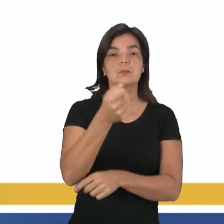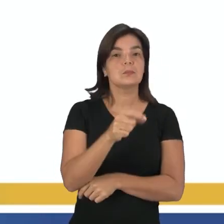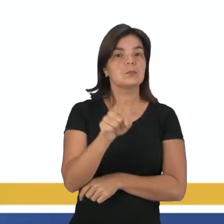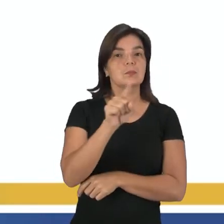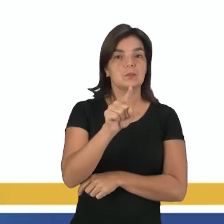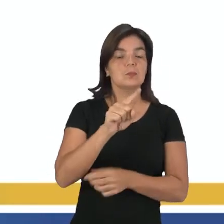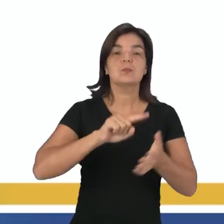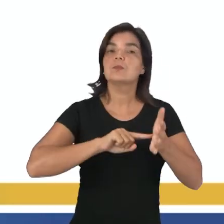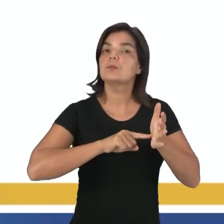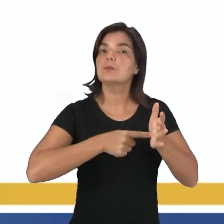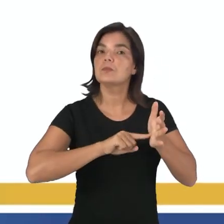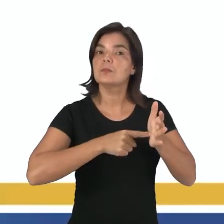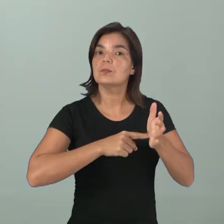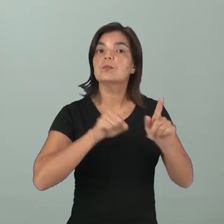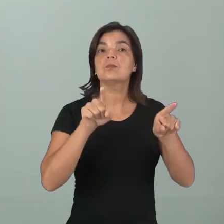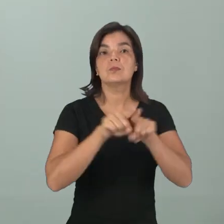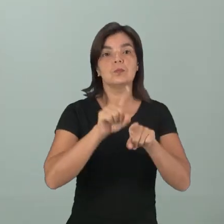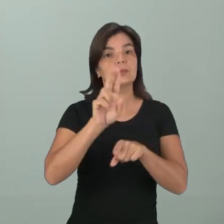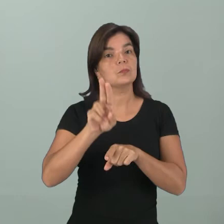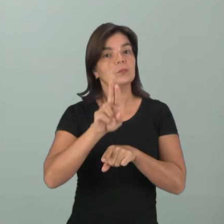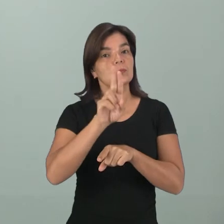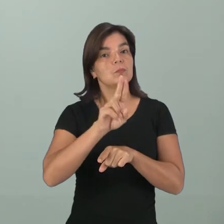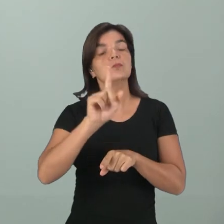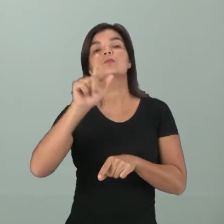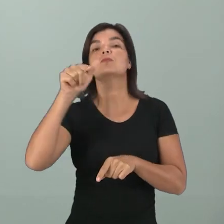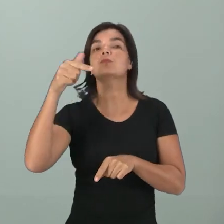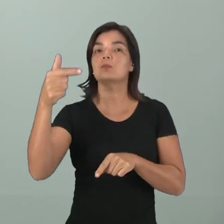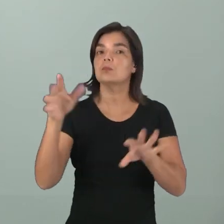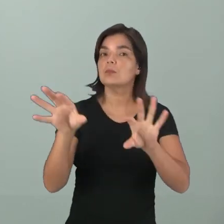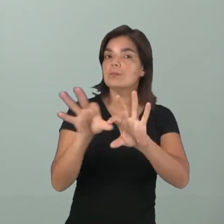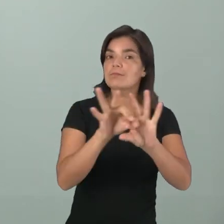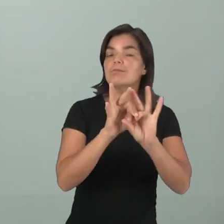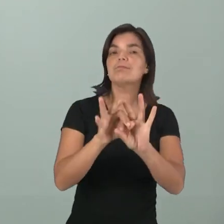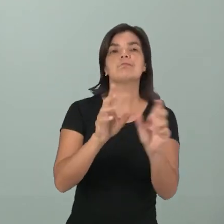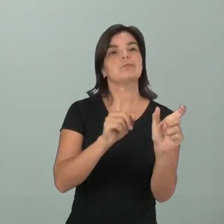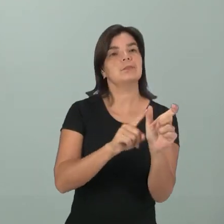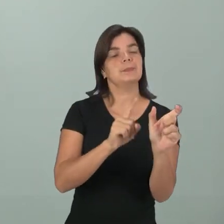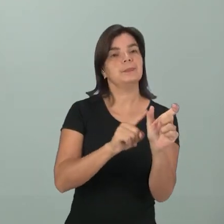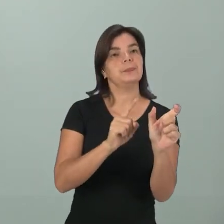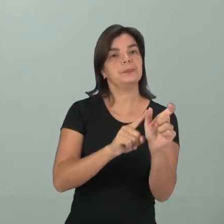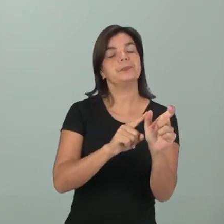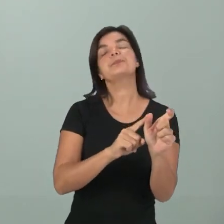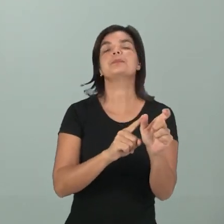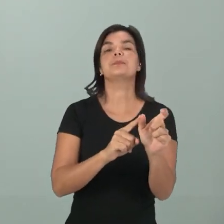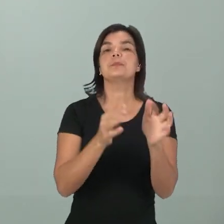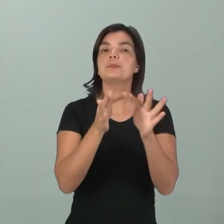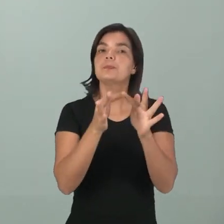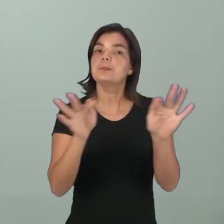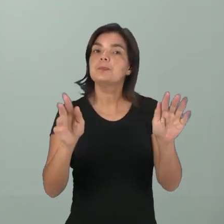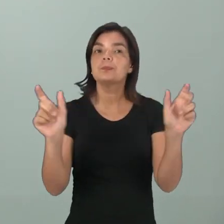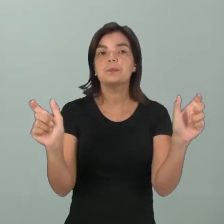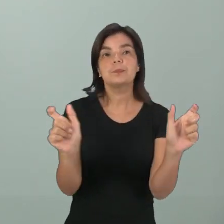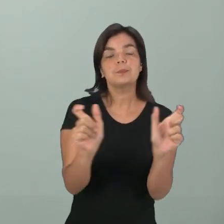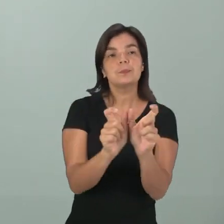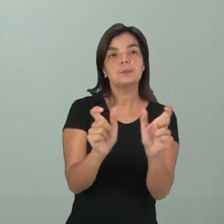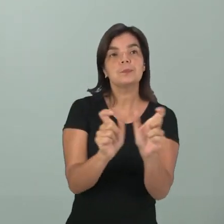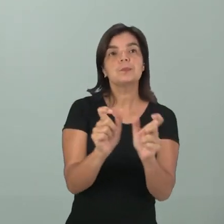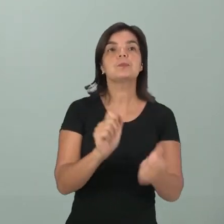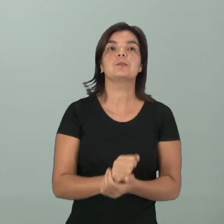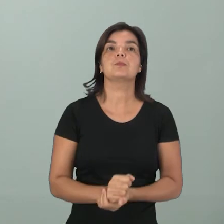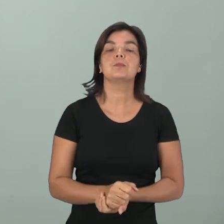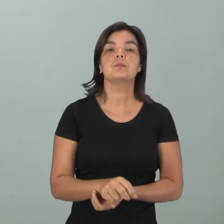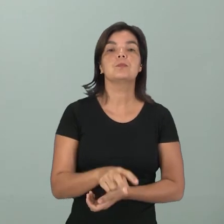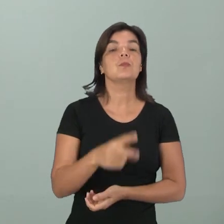preciso colocar o ponto. Já usou um conectivo aí para ligar essas orações, para formar um período composto.